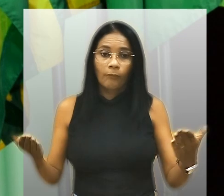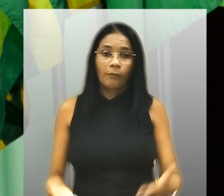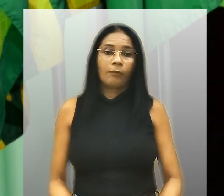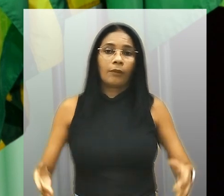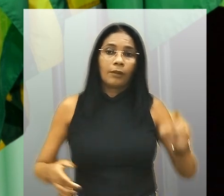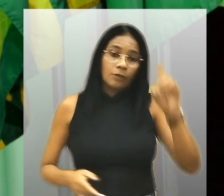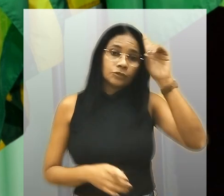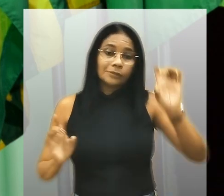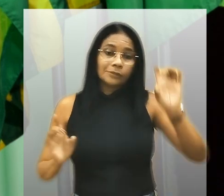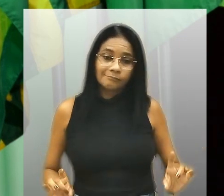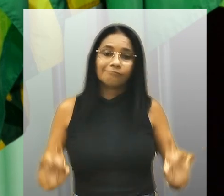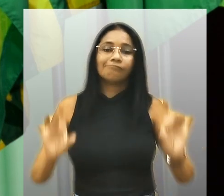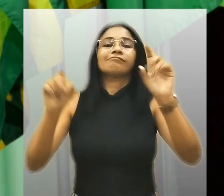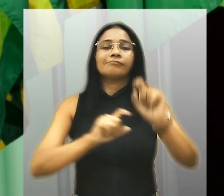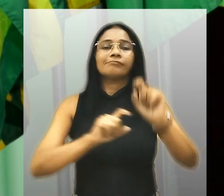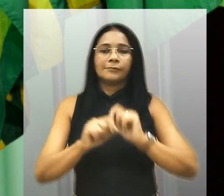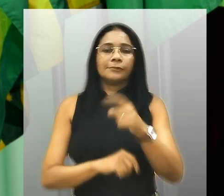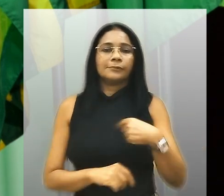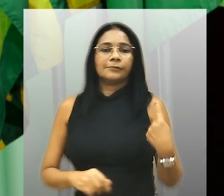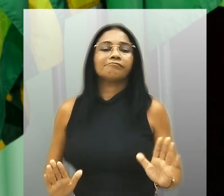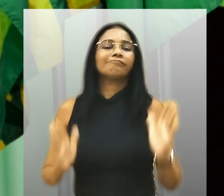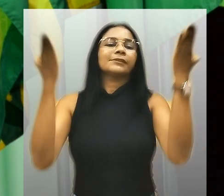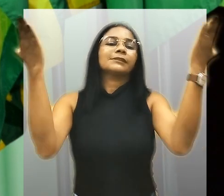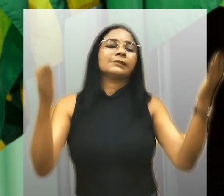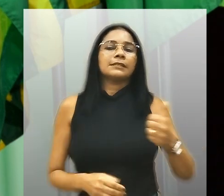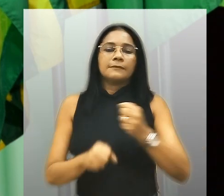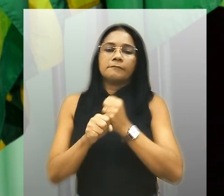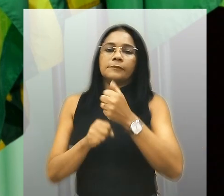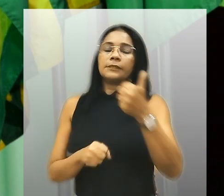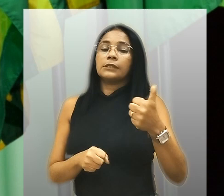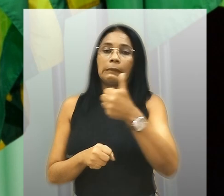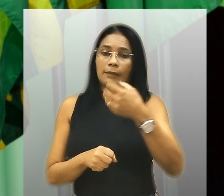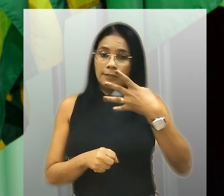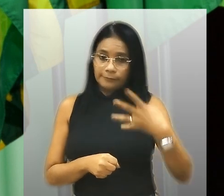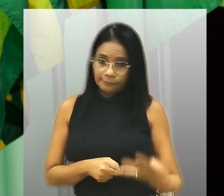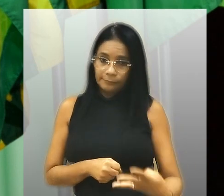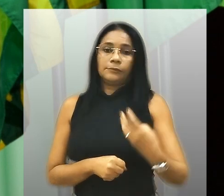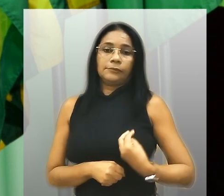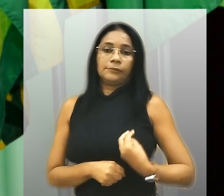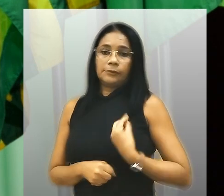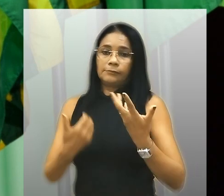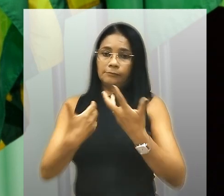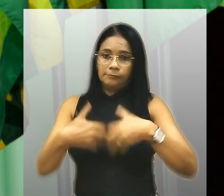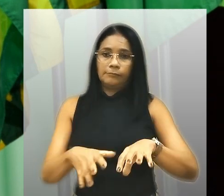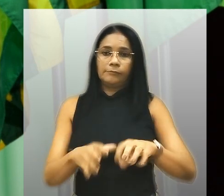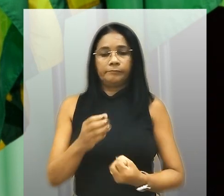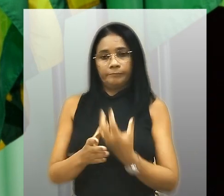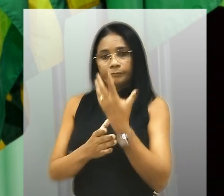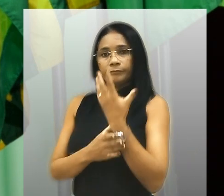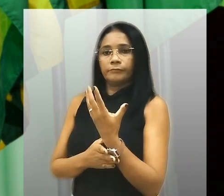Hoje é um dia de celebração. Estamos comemorando 114 anos de existência de nossa